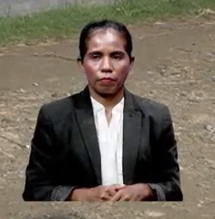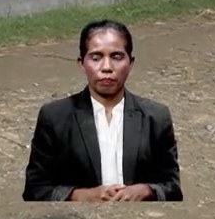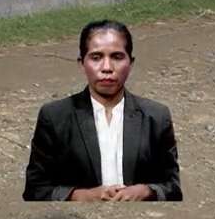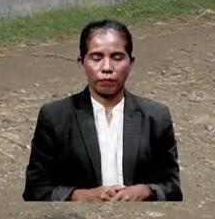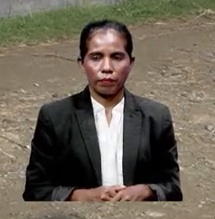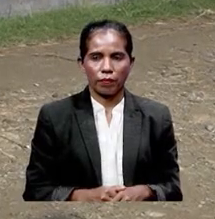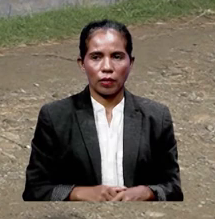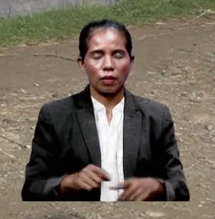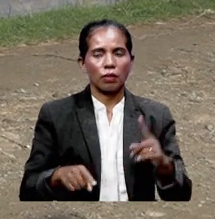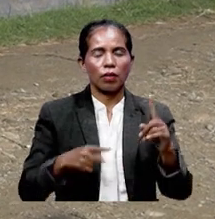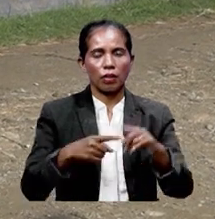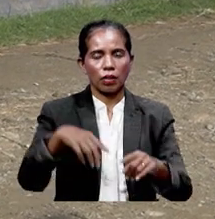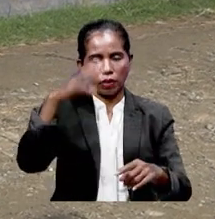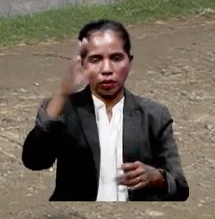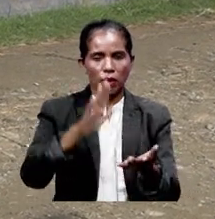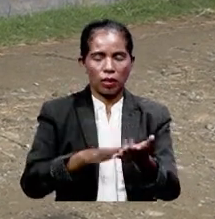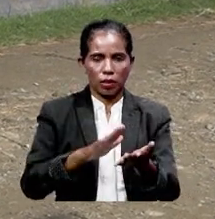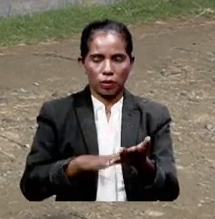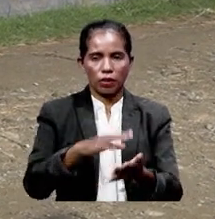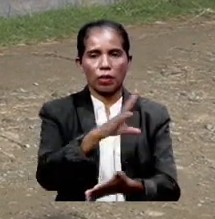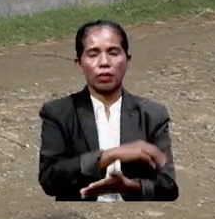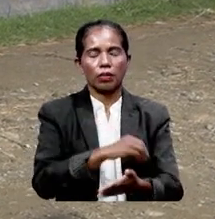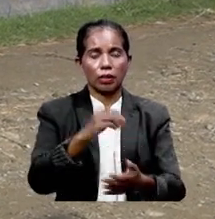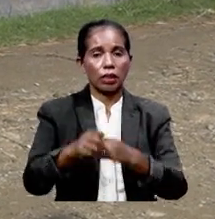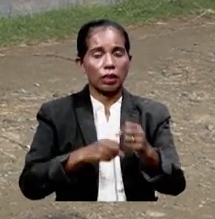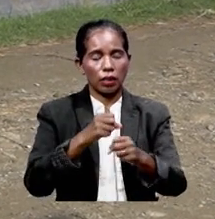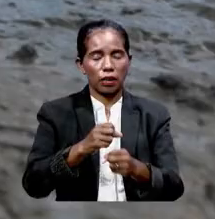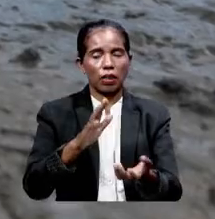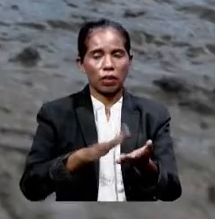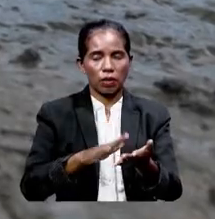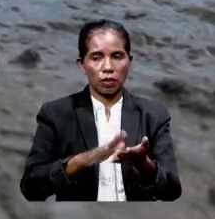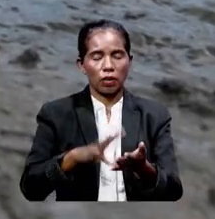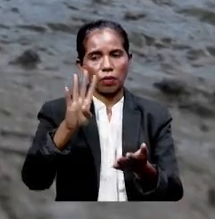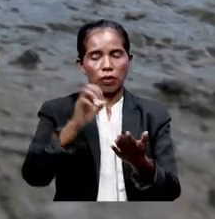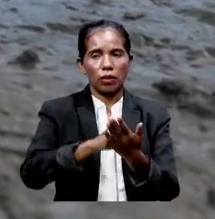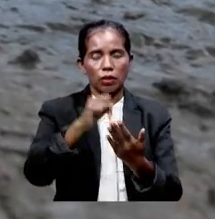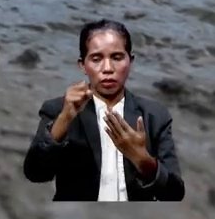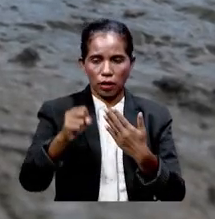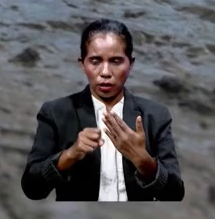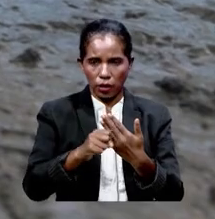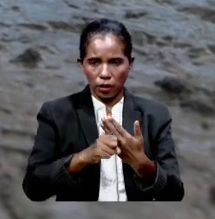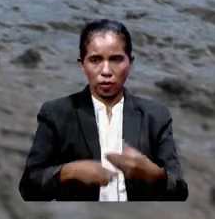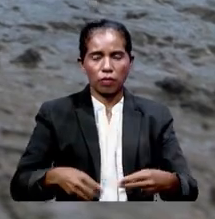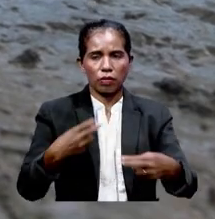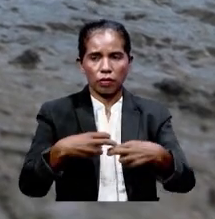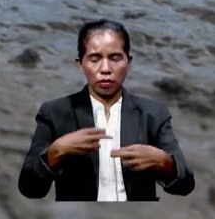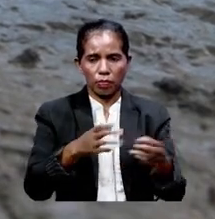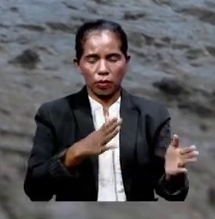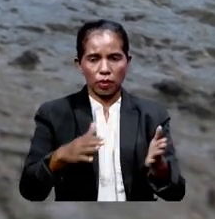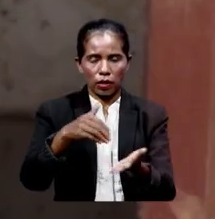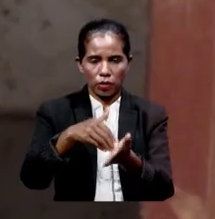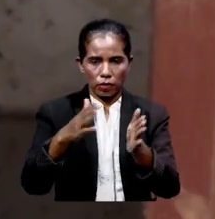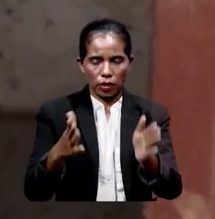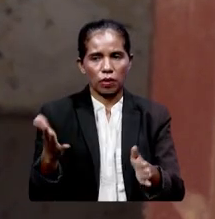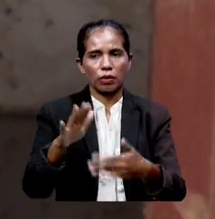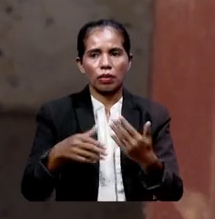Caratina, Benira Uran Monurai, Escola Secundária 4 de Setembro, sempre sofre inundação ou de prejudica o processo de aprendizagem da estudante Cira.